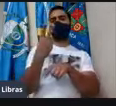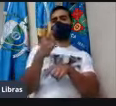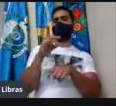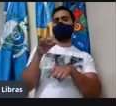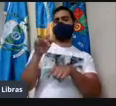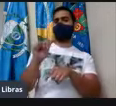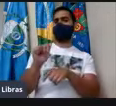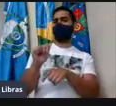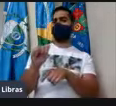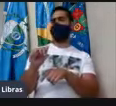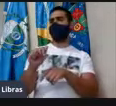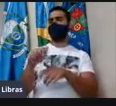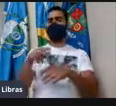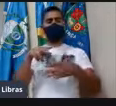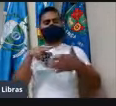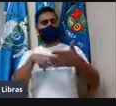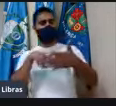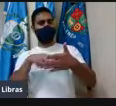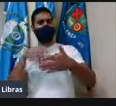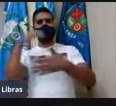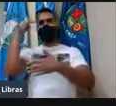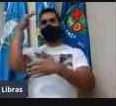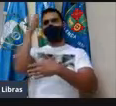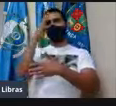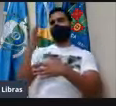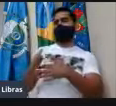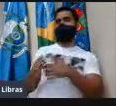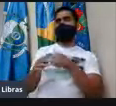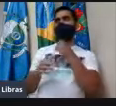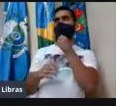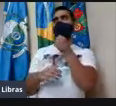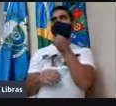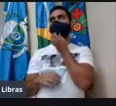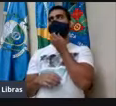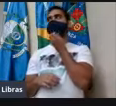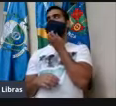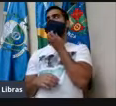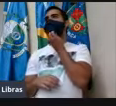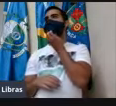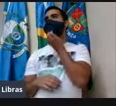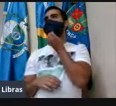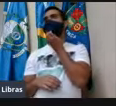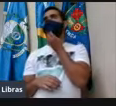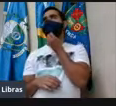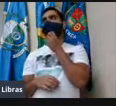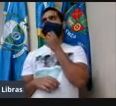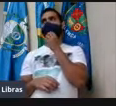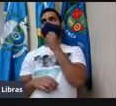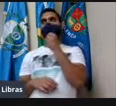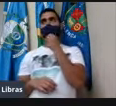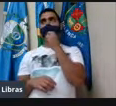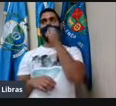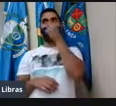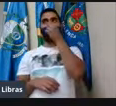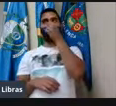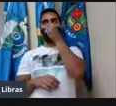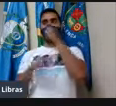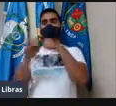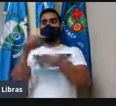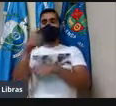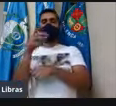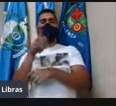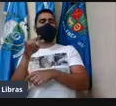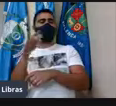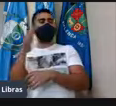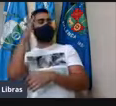2 dias para analisar o Brasil numa conjuntura e no dia seguinte eles vão definir se a